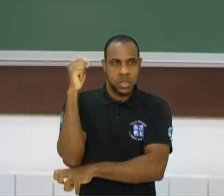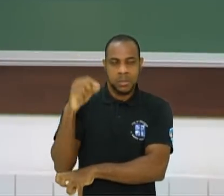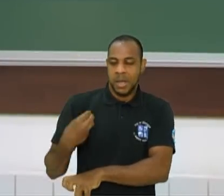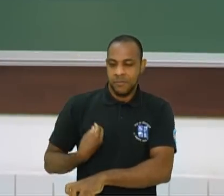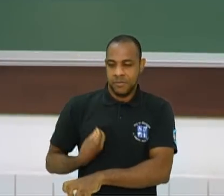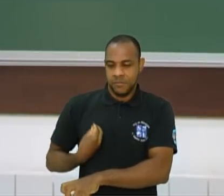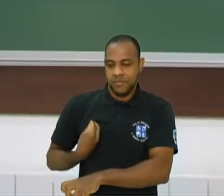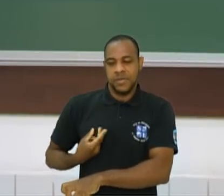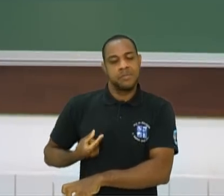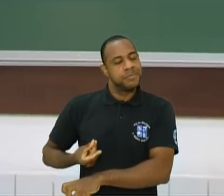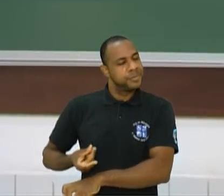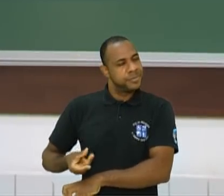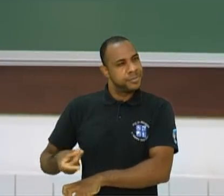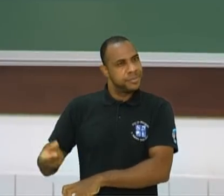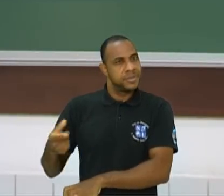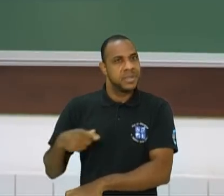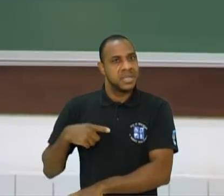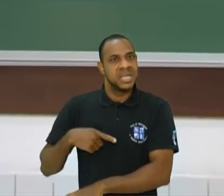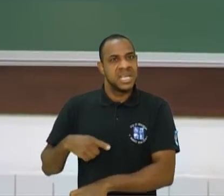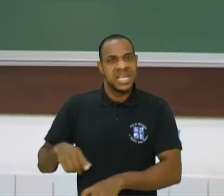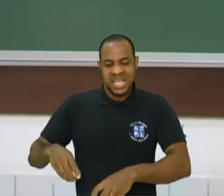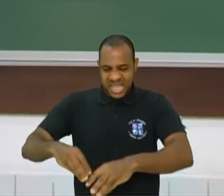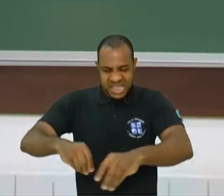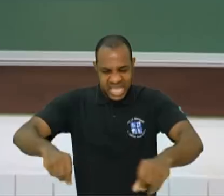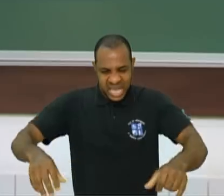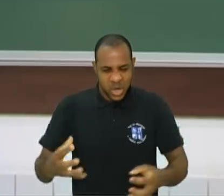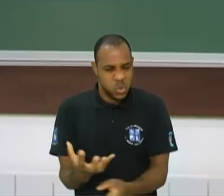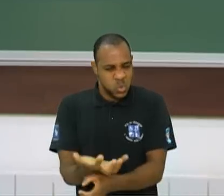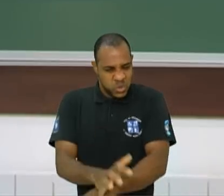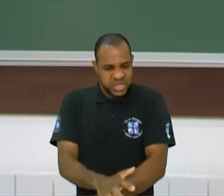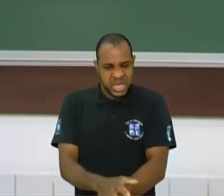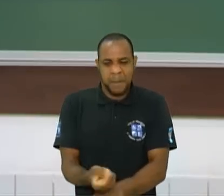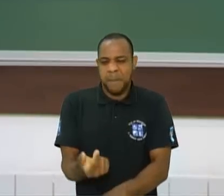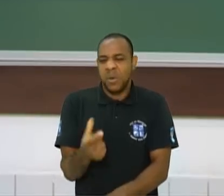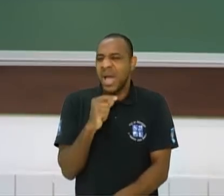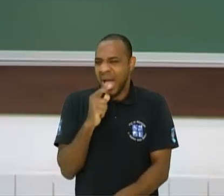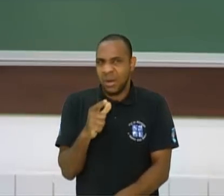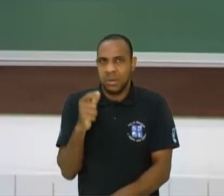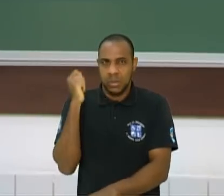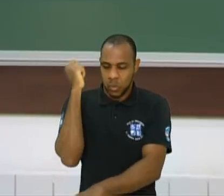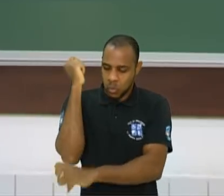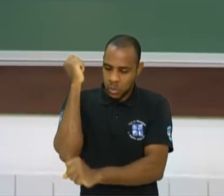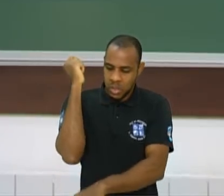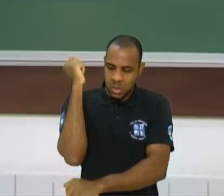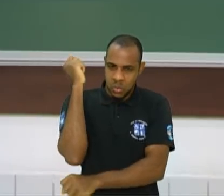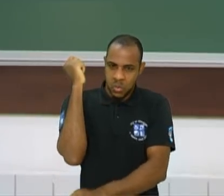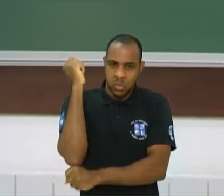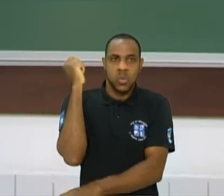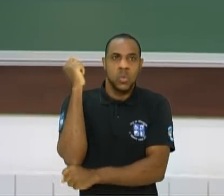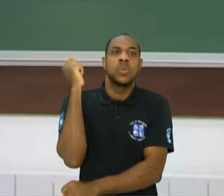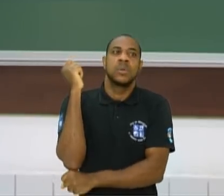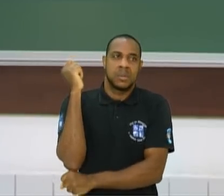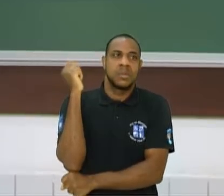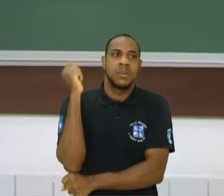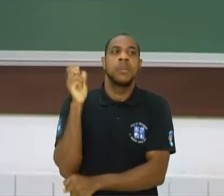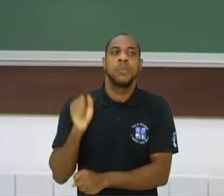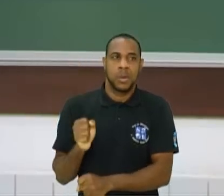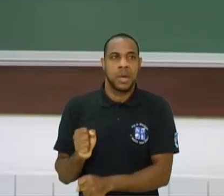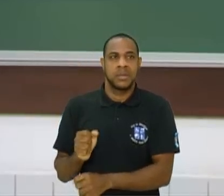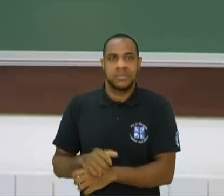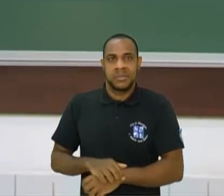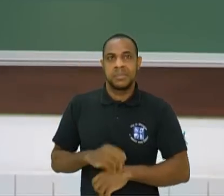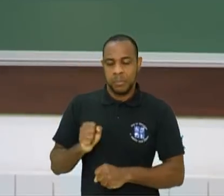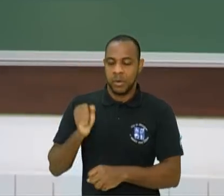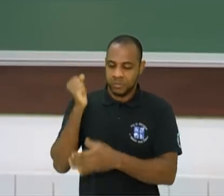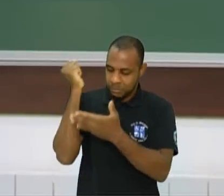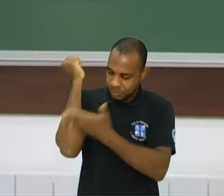poder beber. Então, em terras, né, que não tem muita água, você pode ali no baobá descobrir, pegar essa água aí e matar a